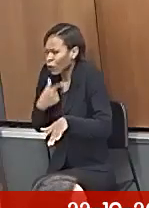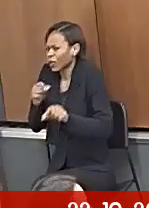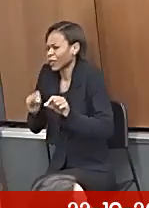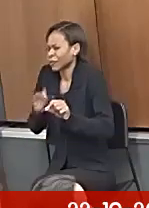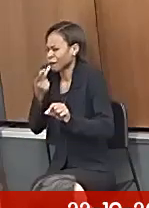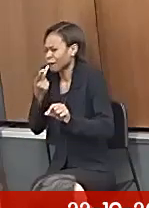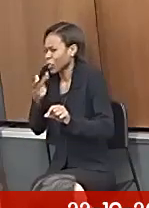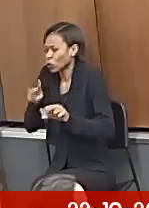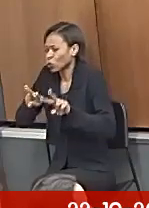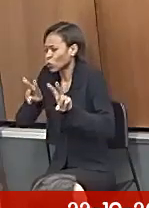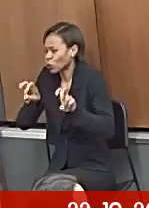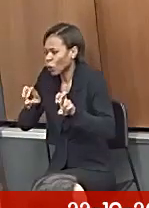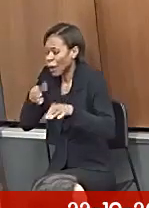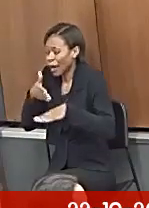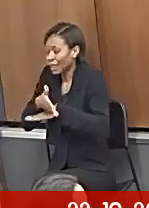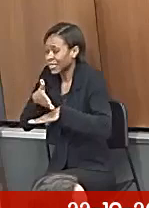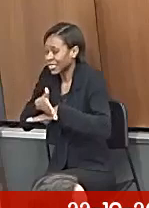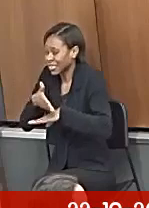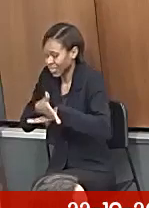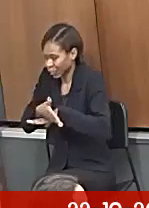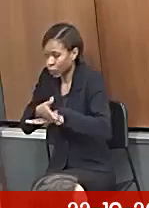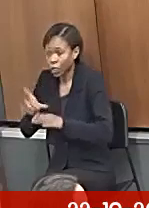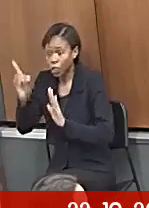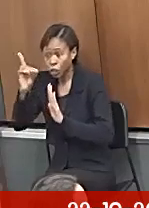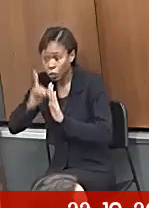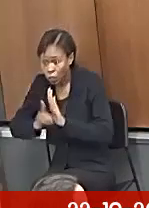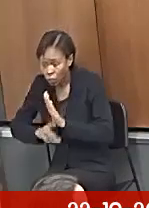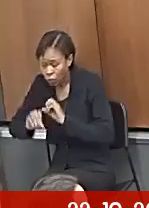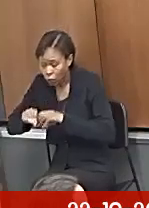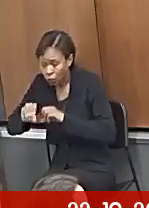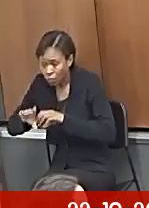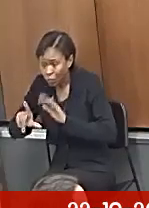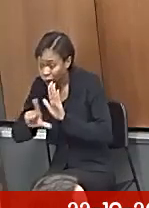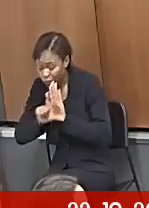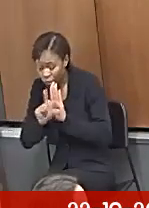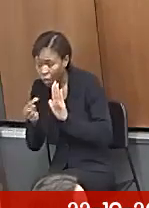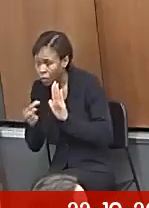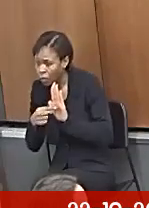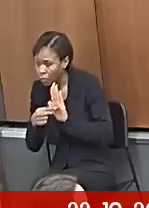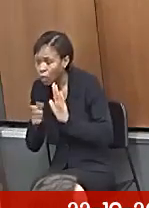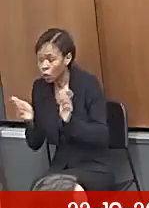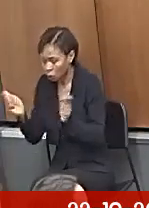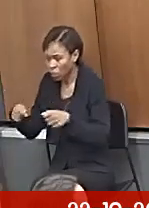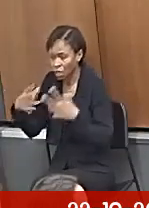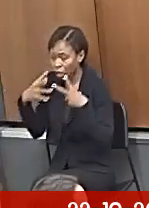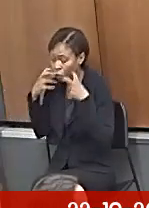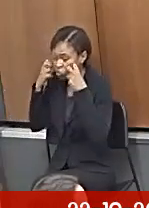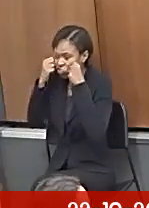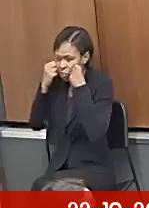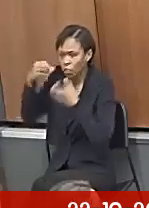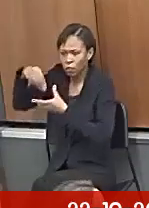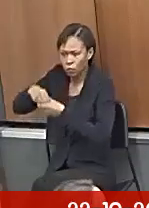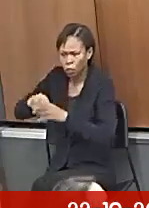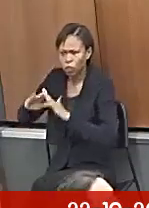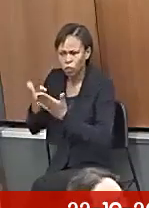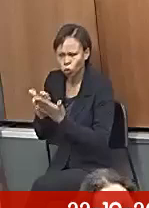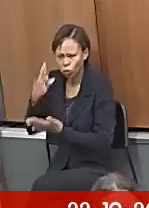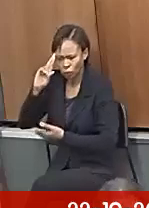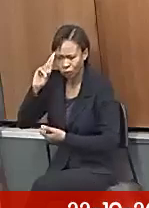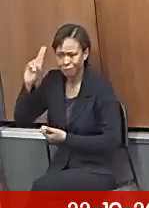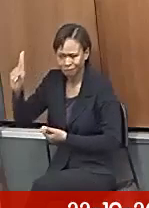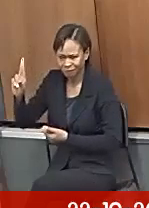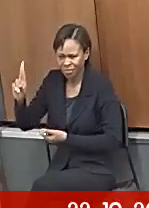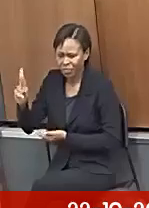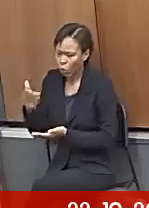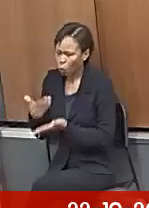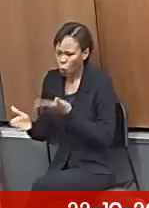Penso que a garantia do direito à educação, prevista em lei, deveria ser motivo suficiente para constranger os diretores de escolas em qualquer